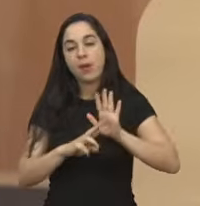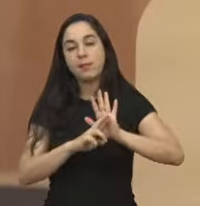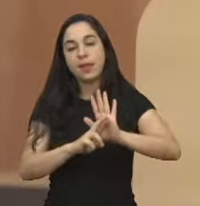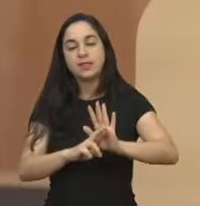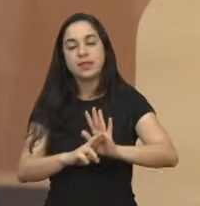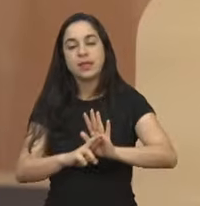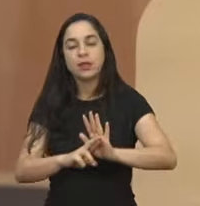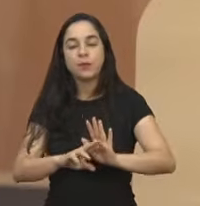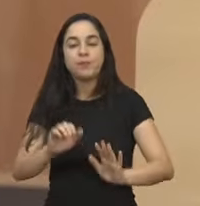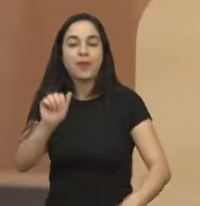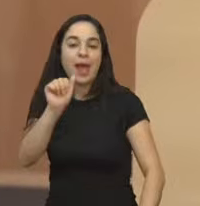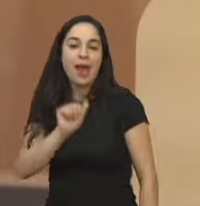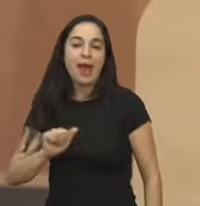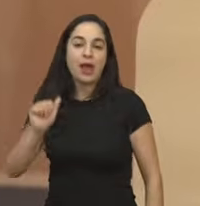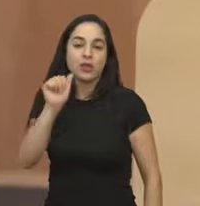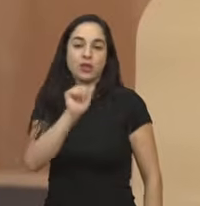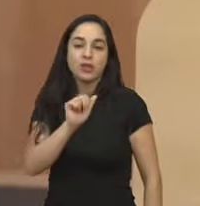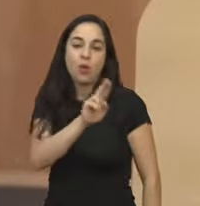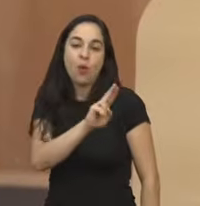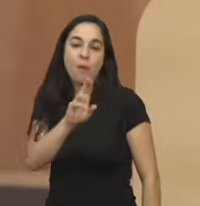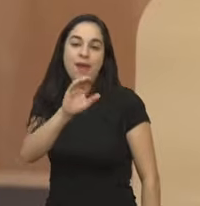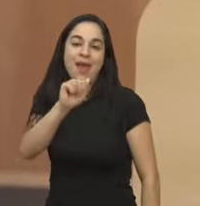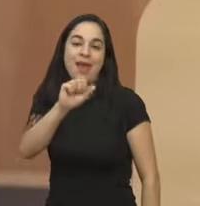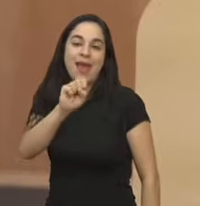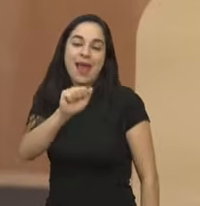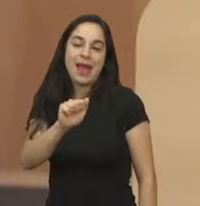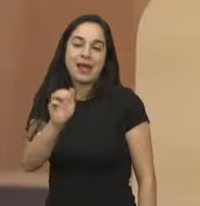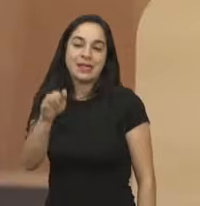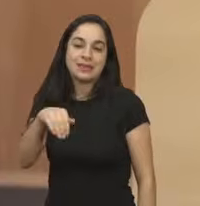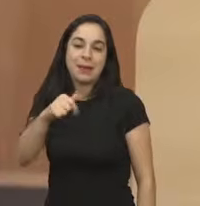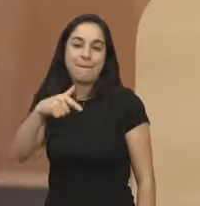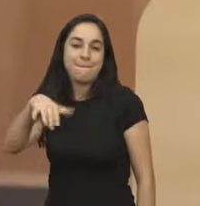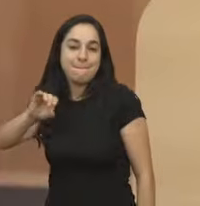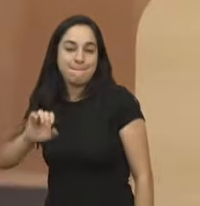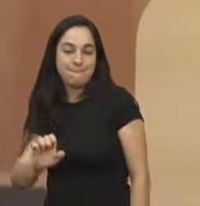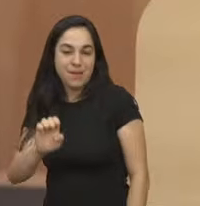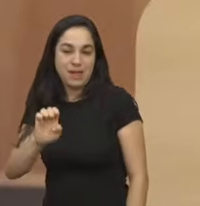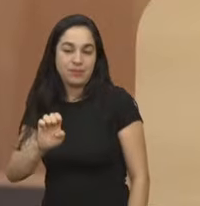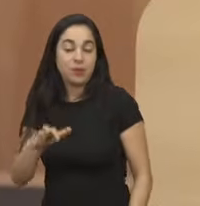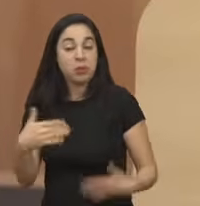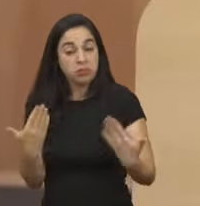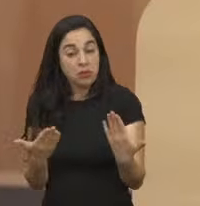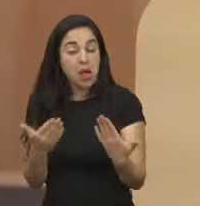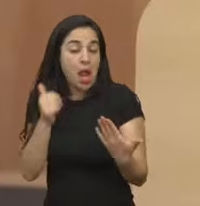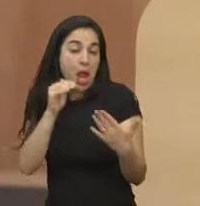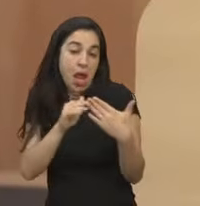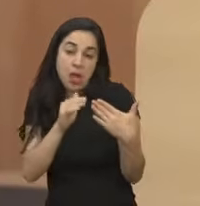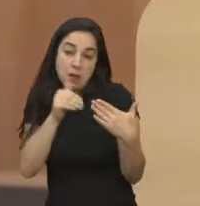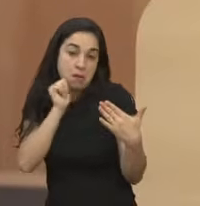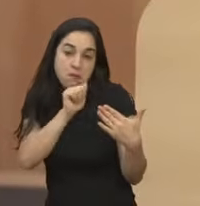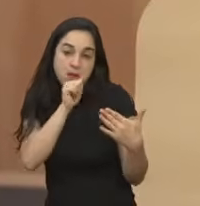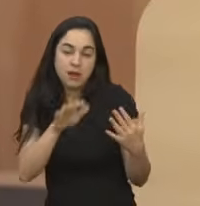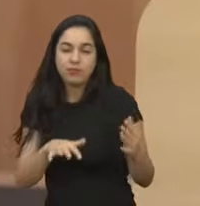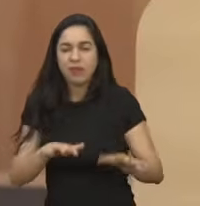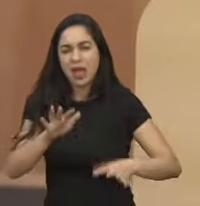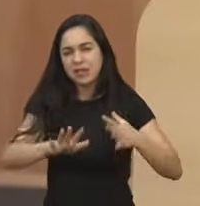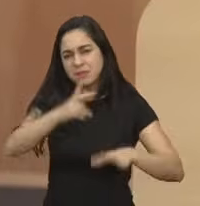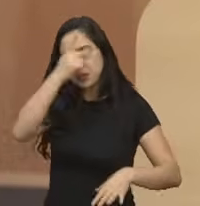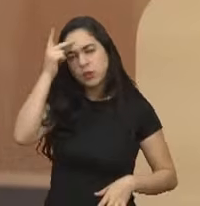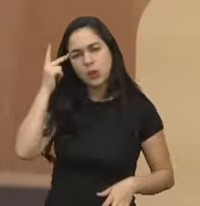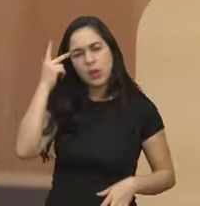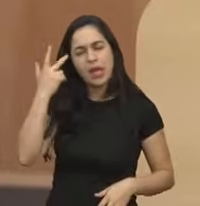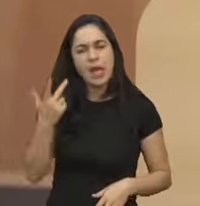uma associação que acolhe, atende mulheres que perderam seus filhos, seja por causas naturais